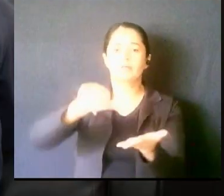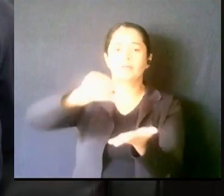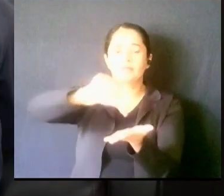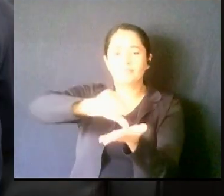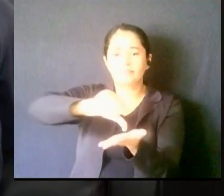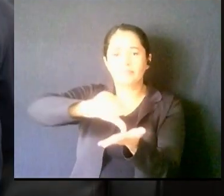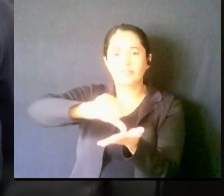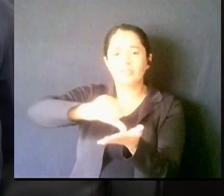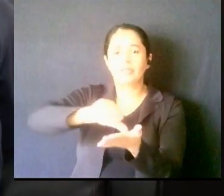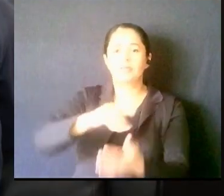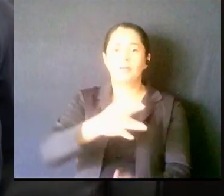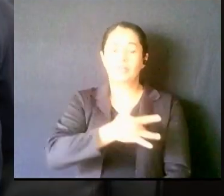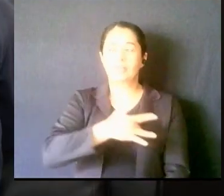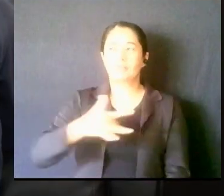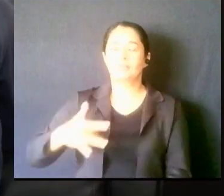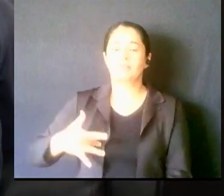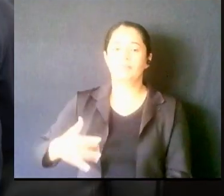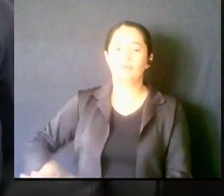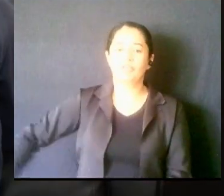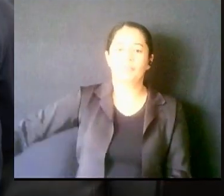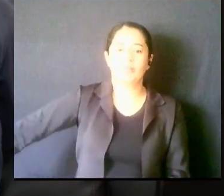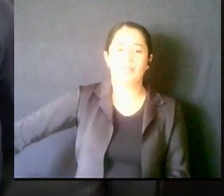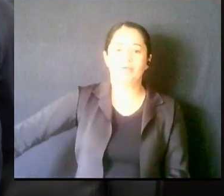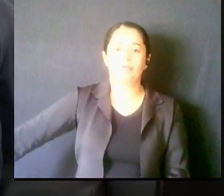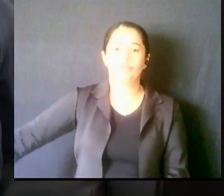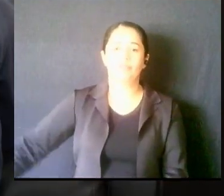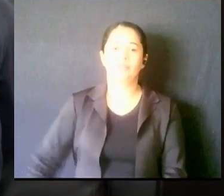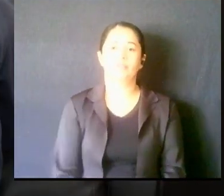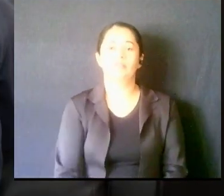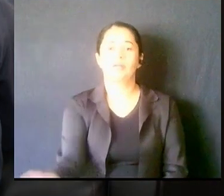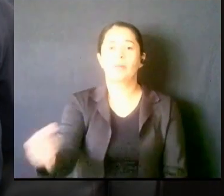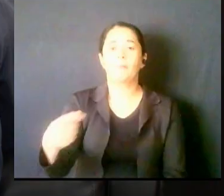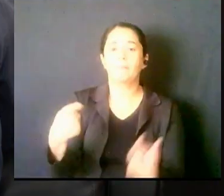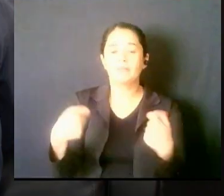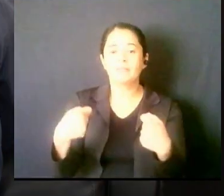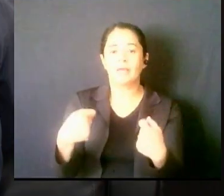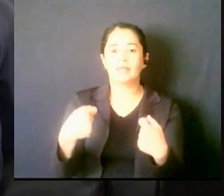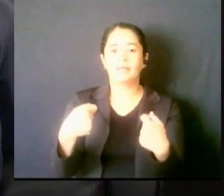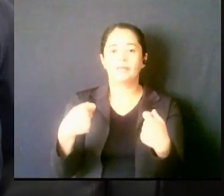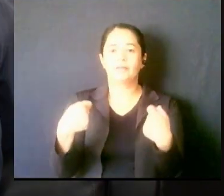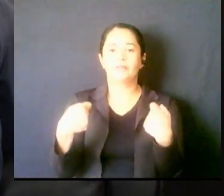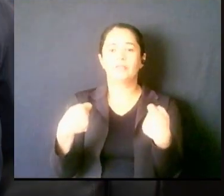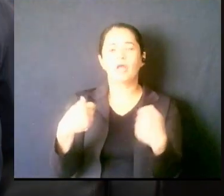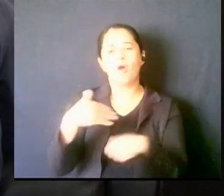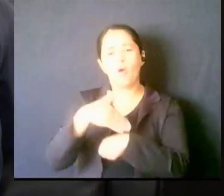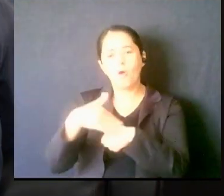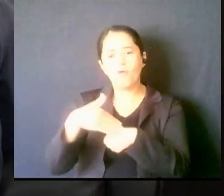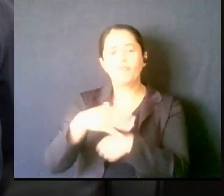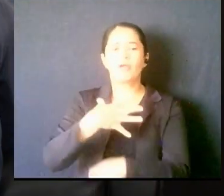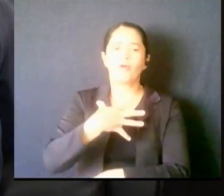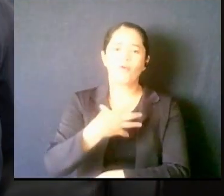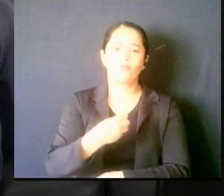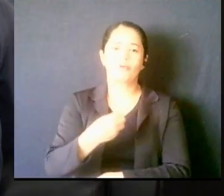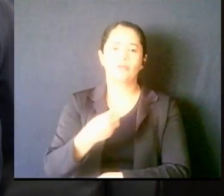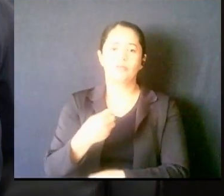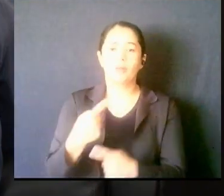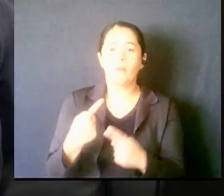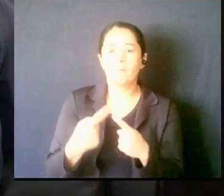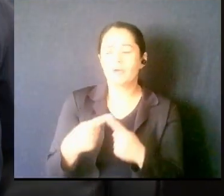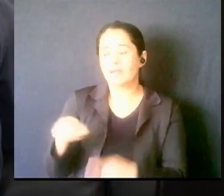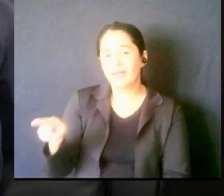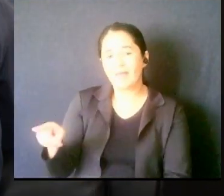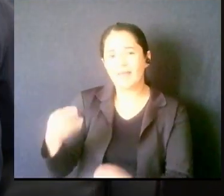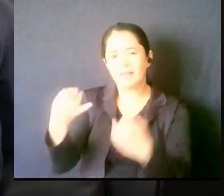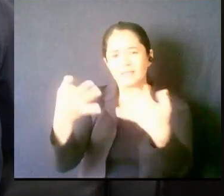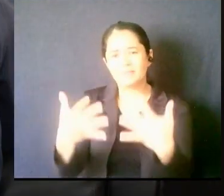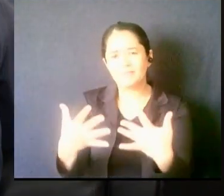tem que orientar os pais a terem essa conversa com os filhos. Ela cita que não era uma situação confortável falar sobre